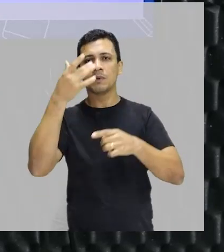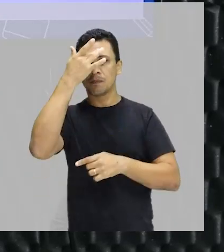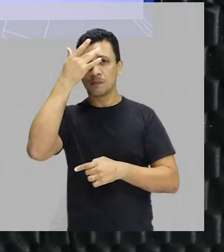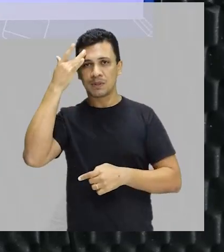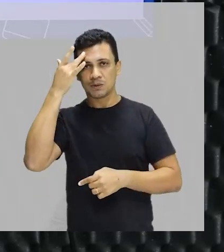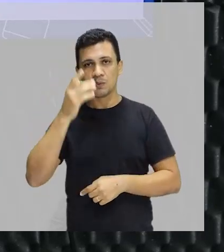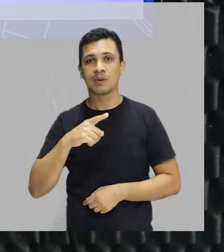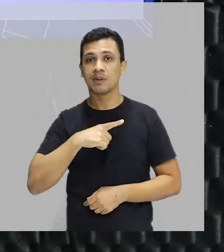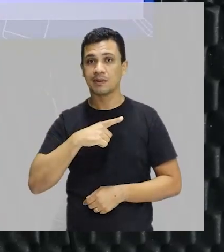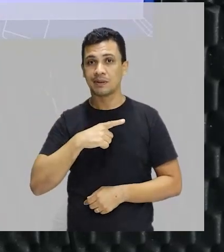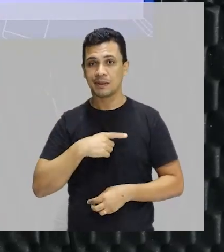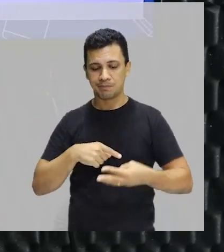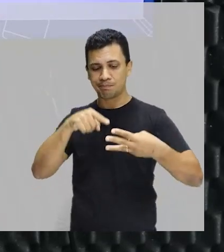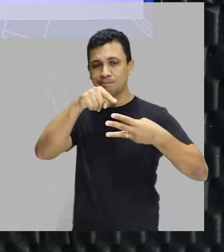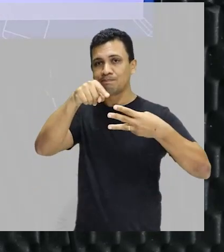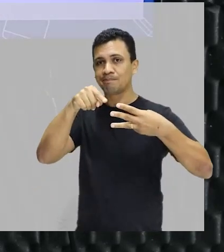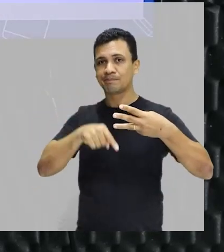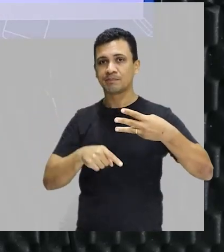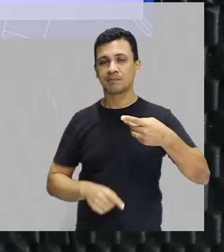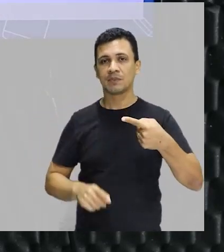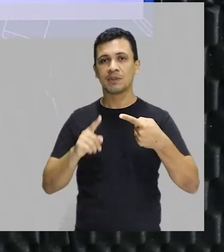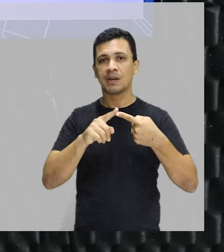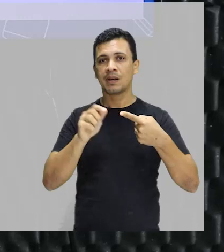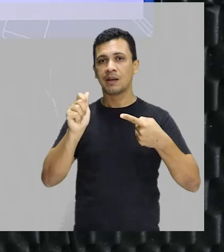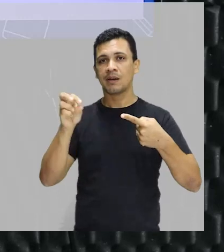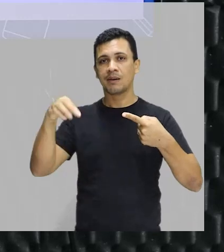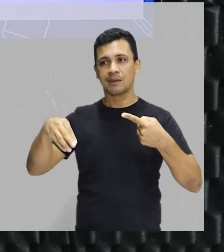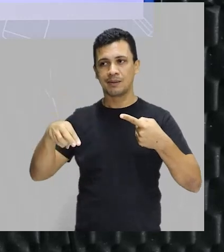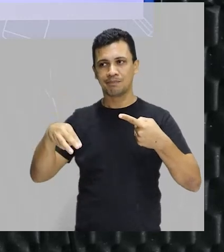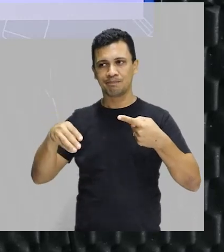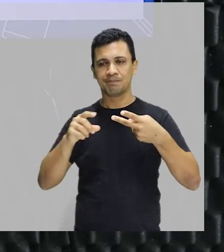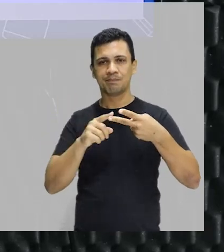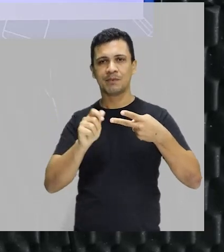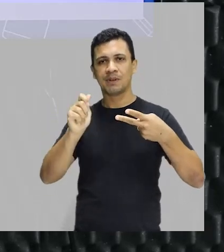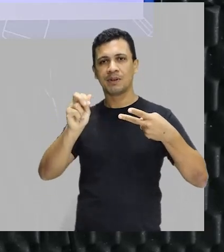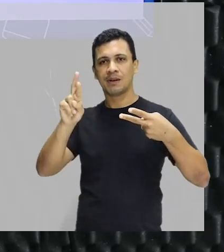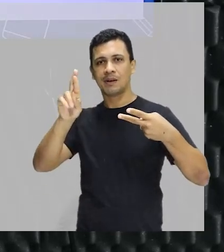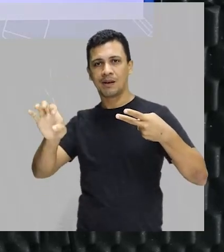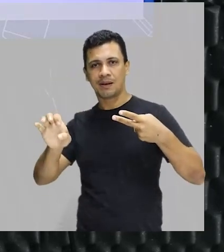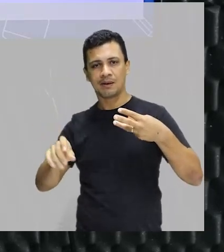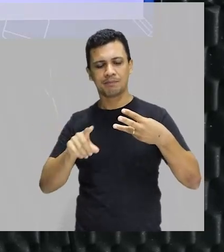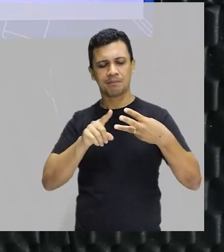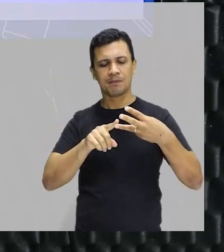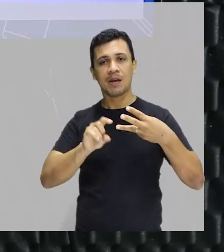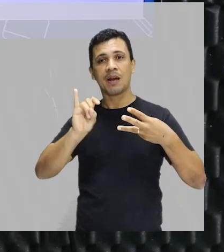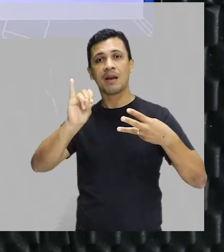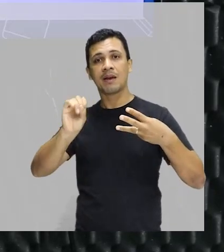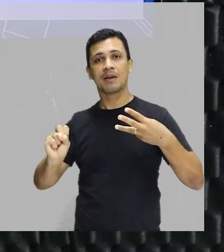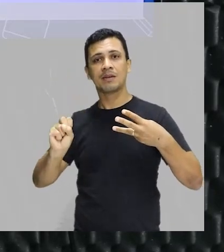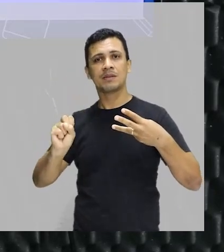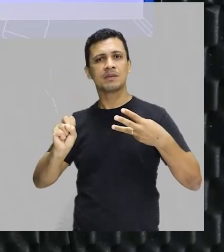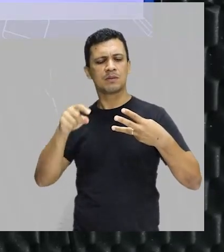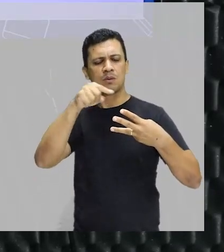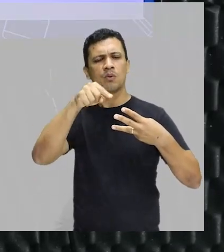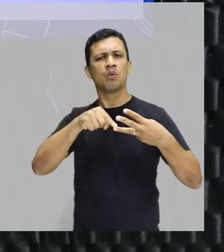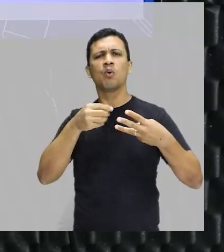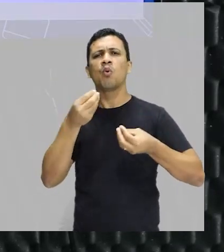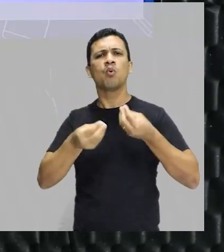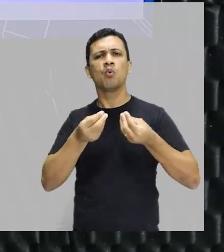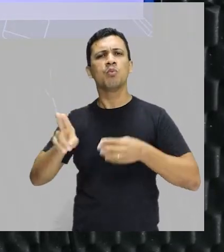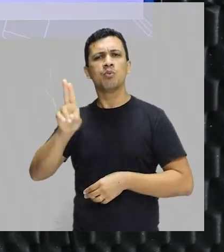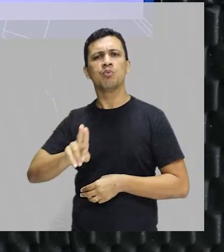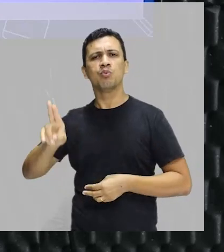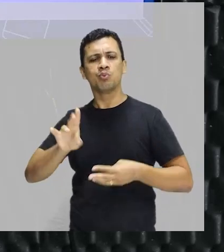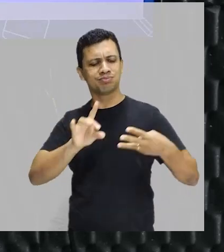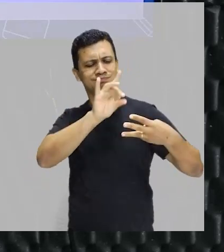três formas diferentes. Am, are, is. Quando que eu uso cada uma delas?